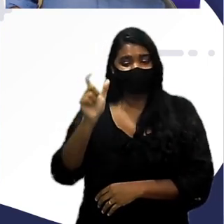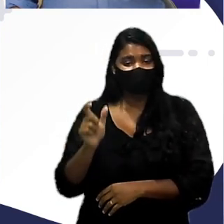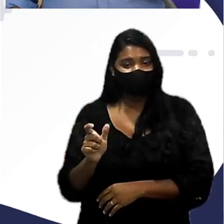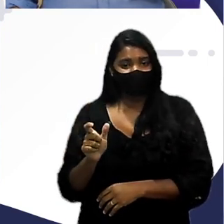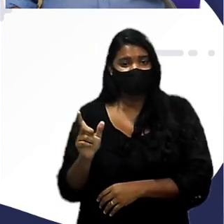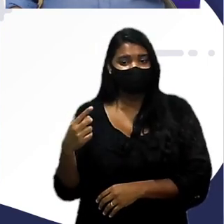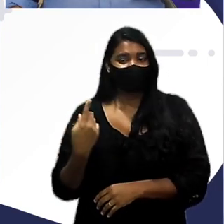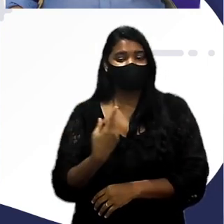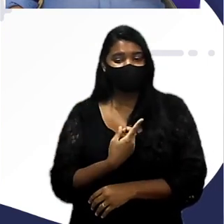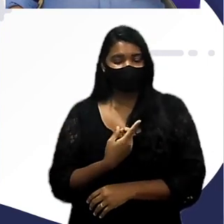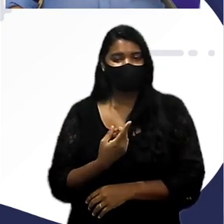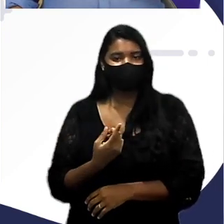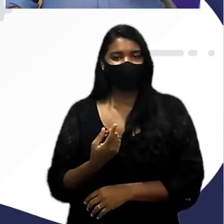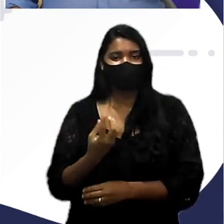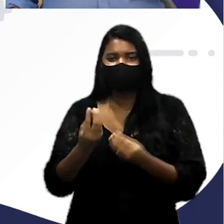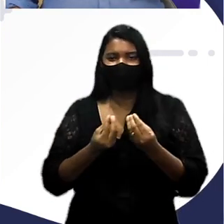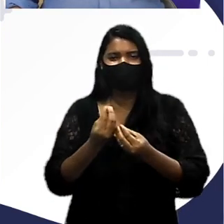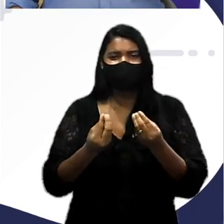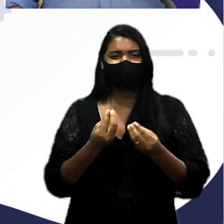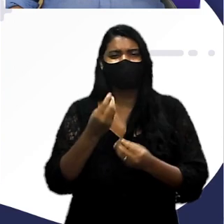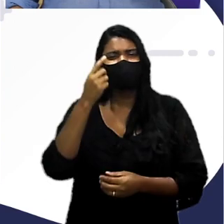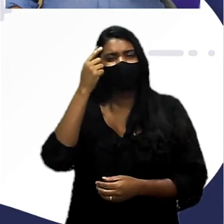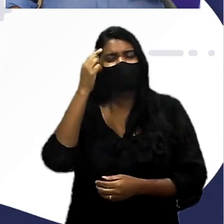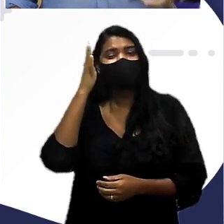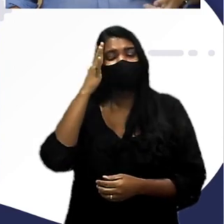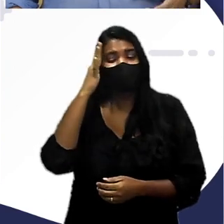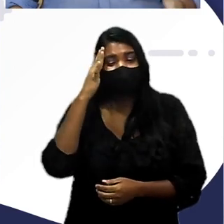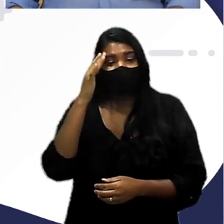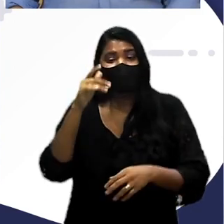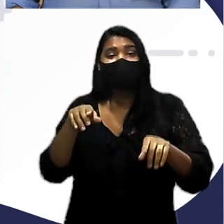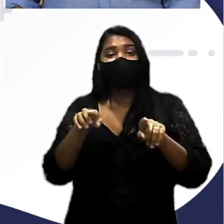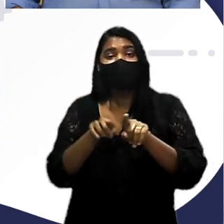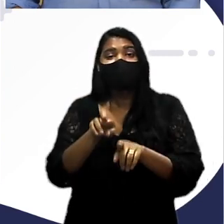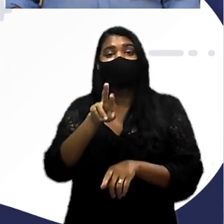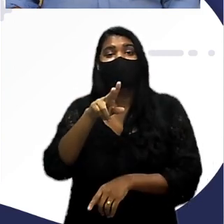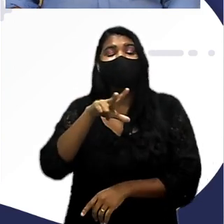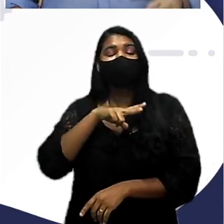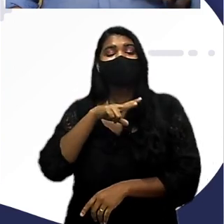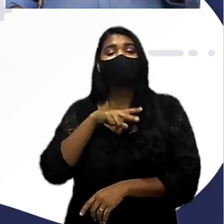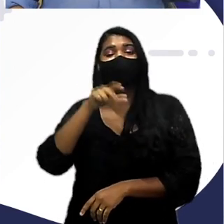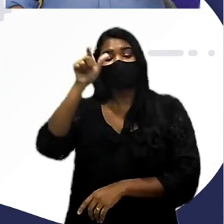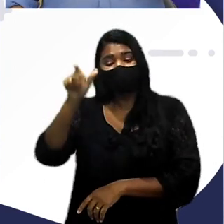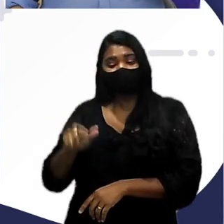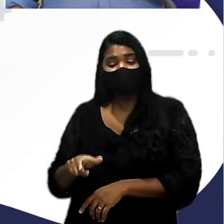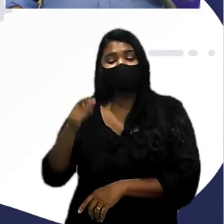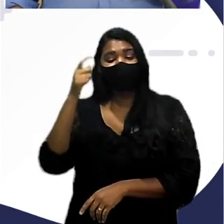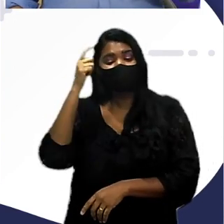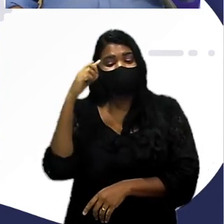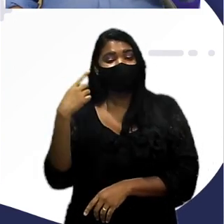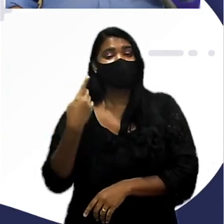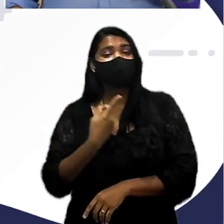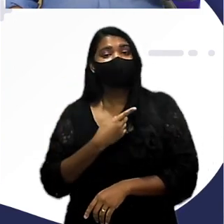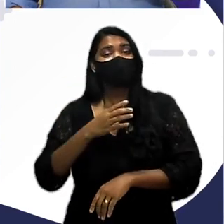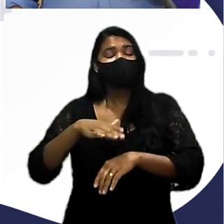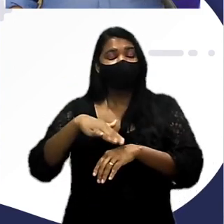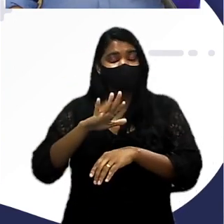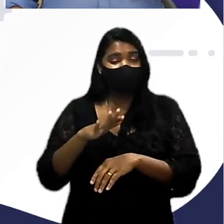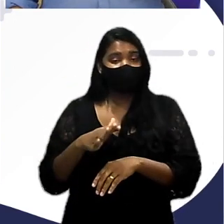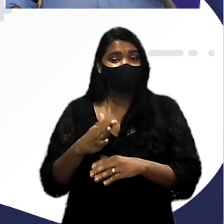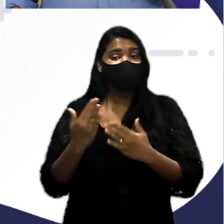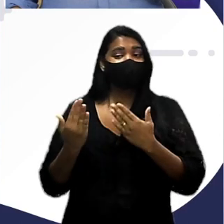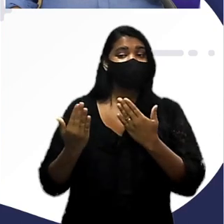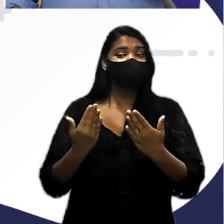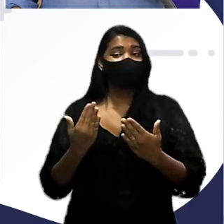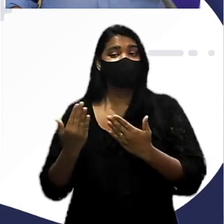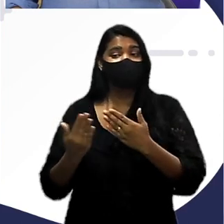do nosso cliente, como ele pensa, entender as suas particularidades, para que a gente possa, em muitos momentos,